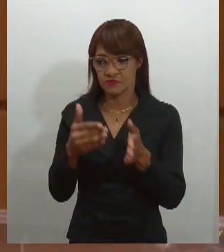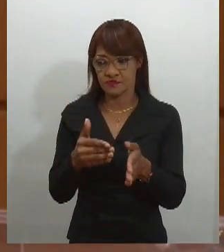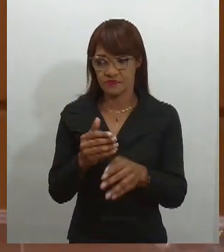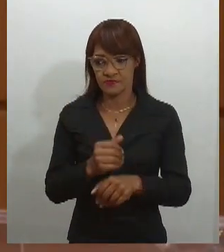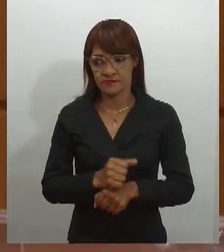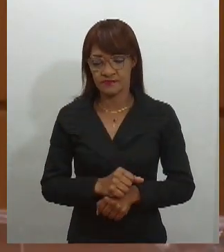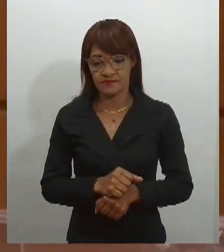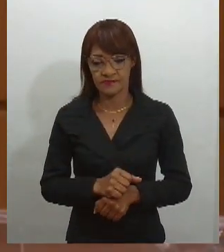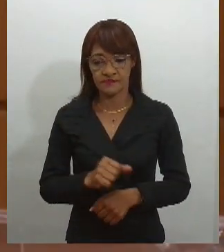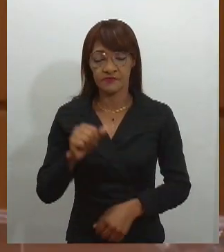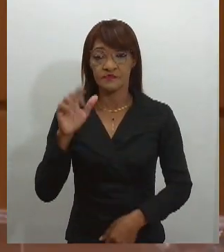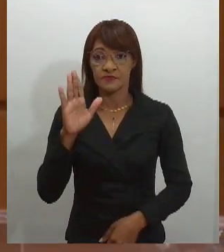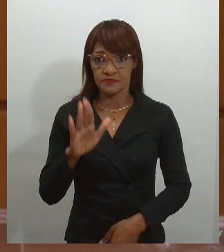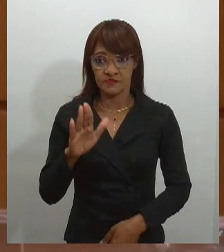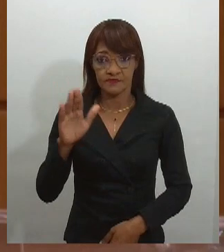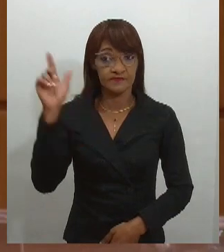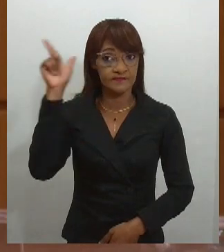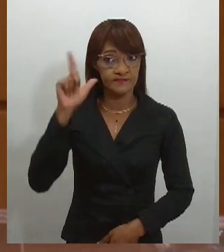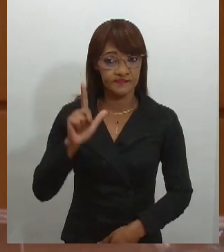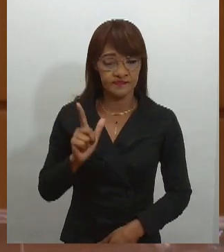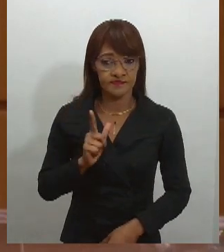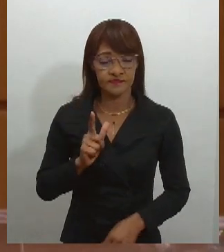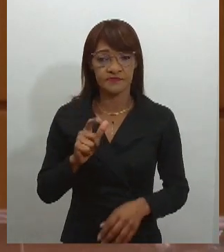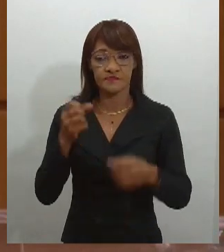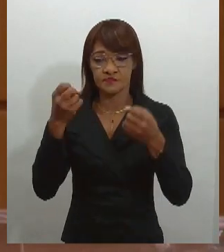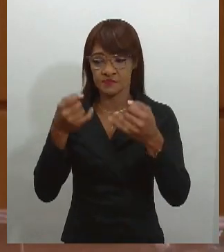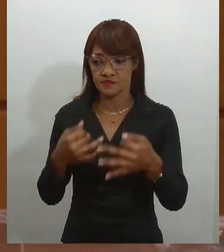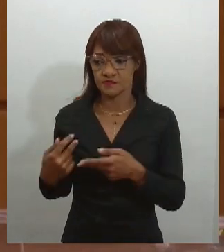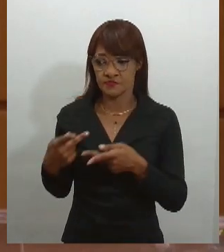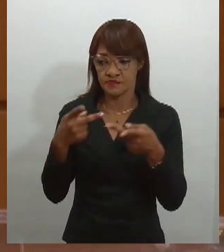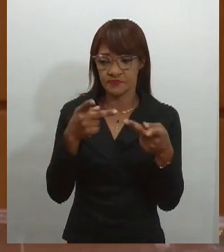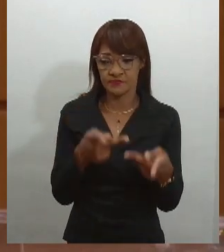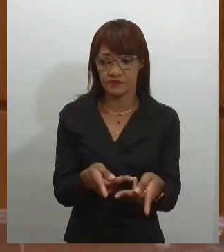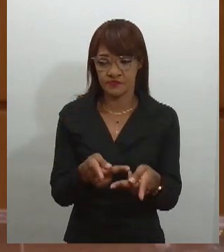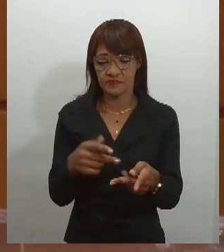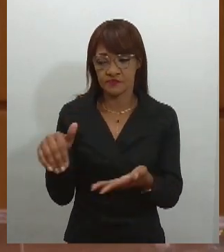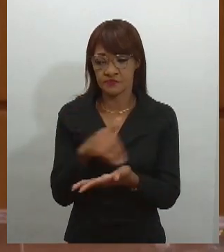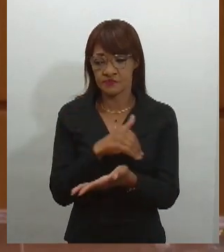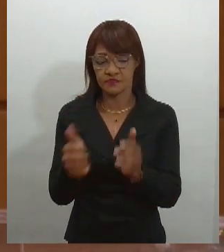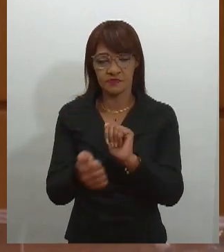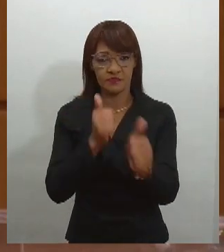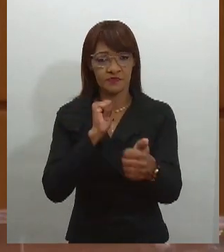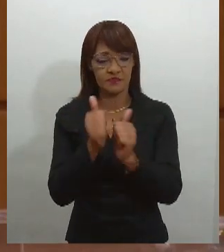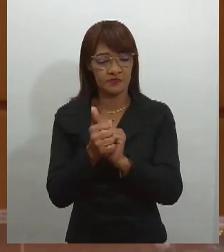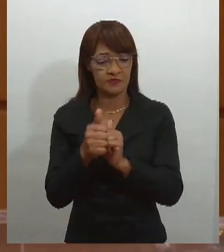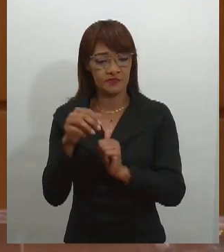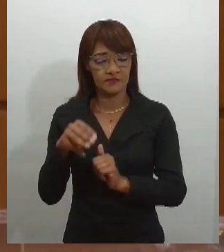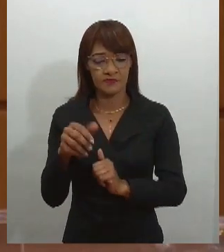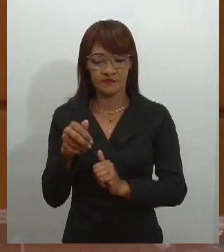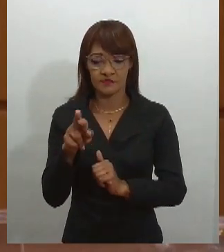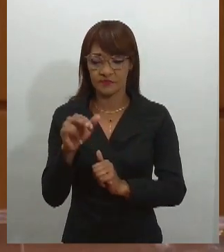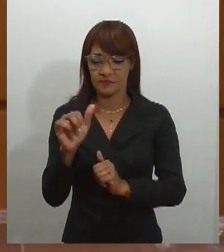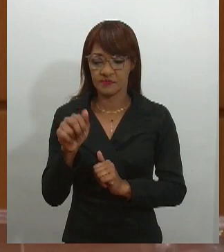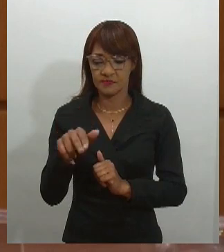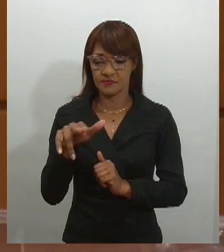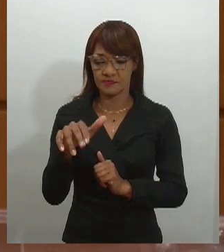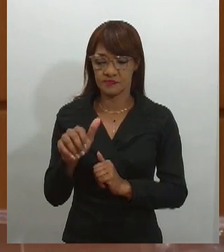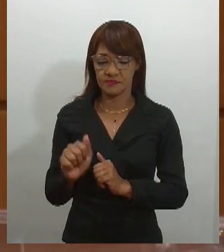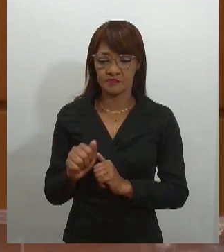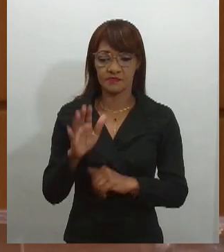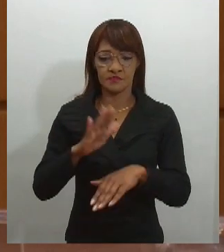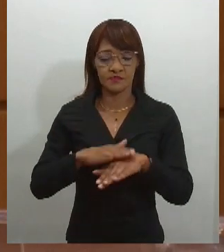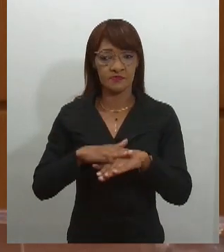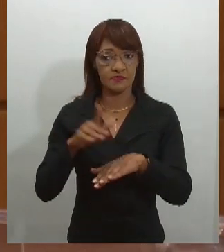citou ainda a visita da secretária de Esportes, Mariana Dantas, à cidade de Aquidabã, quando a parlamentar solicitou